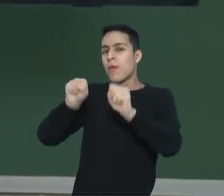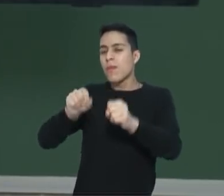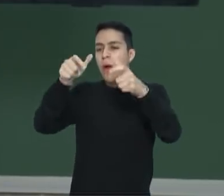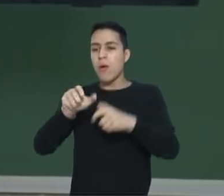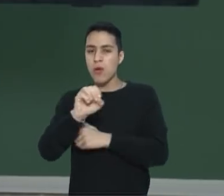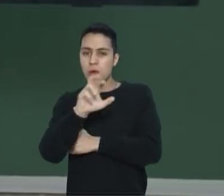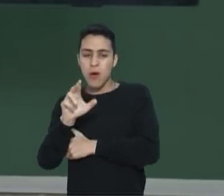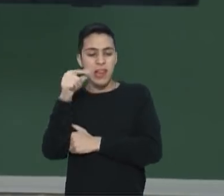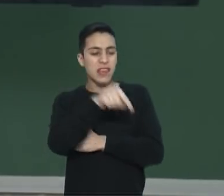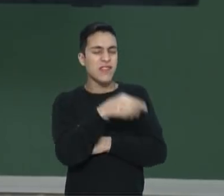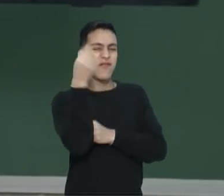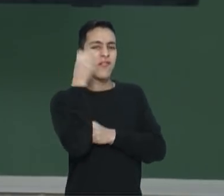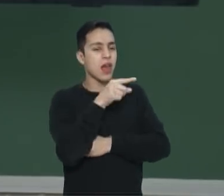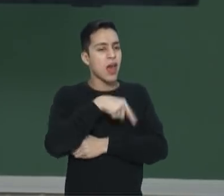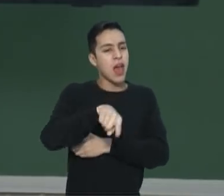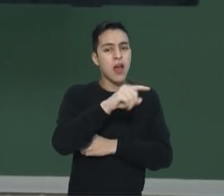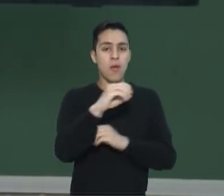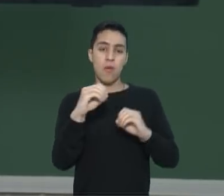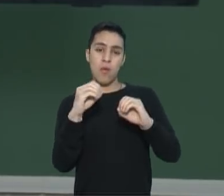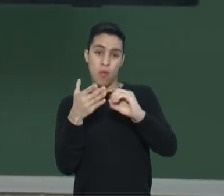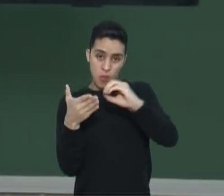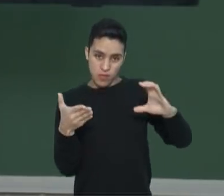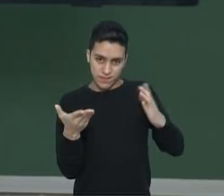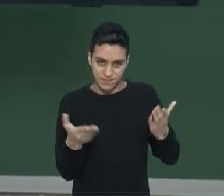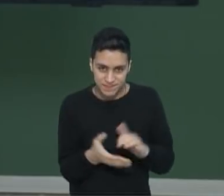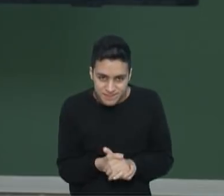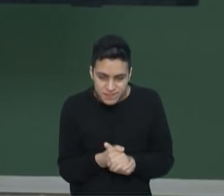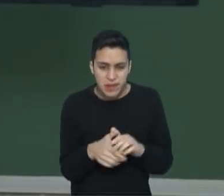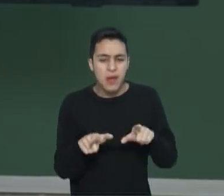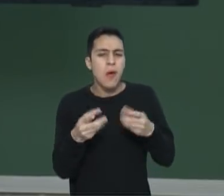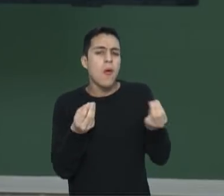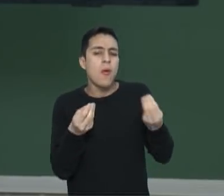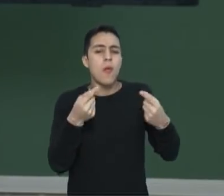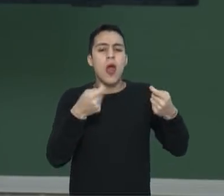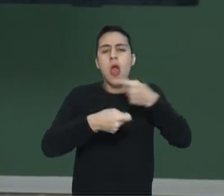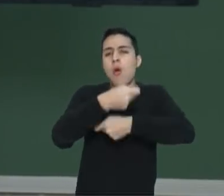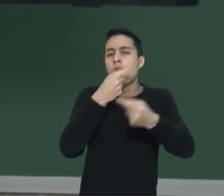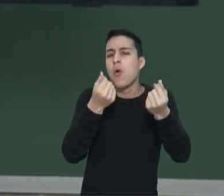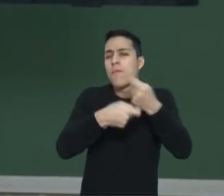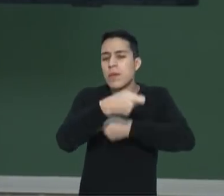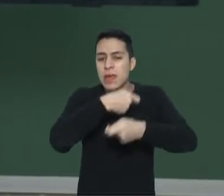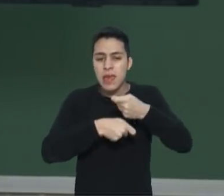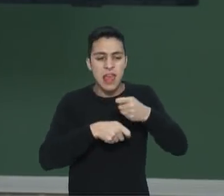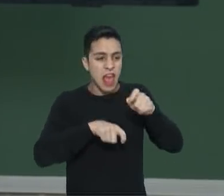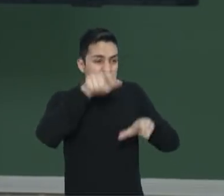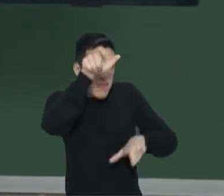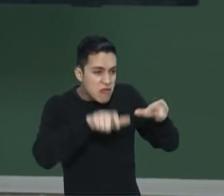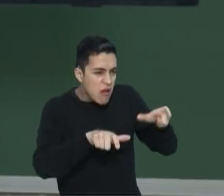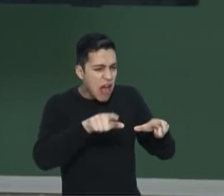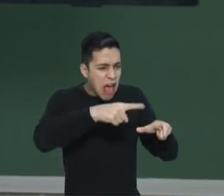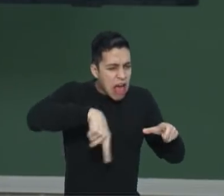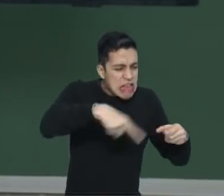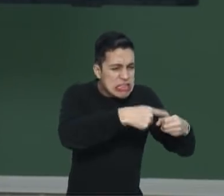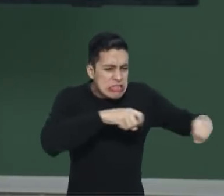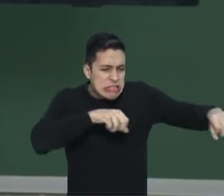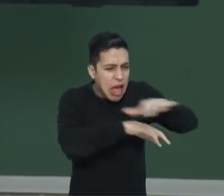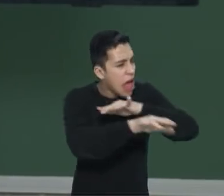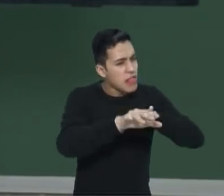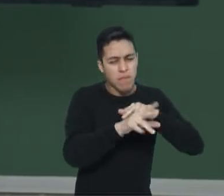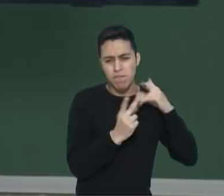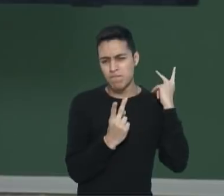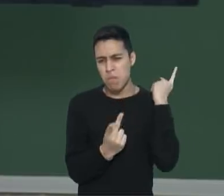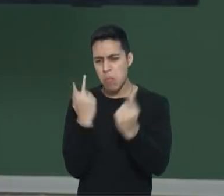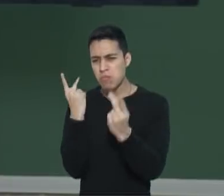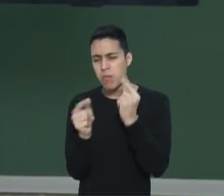enfraquecendo o Ocidente. A regionalização da economia, então as pessoas vão começar a fugir da cidade, principalmente de